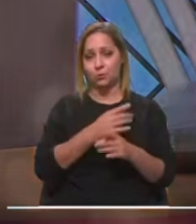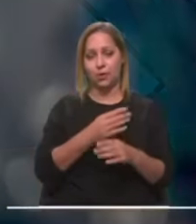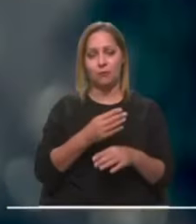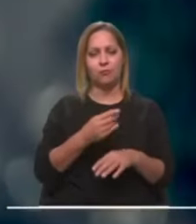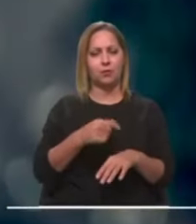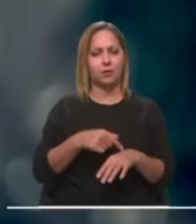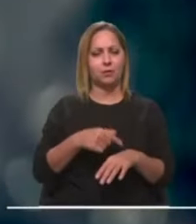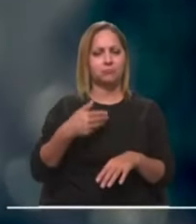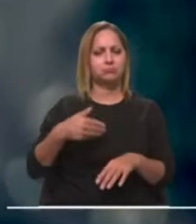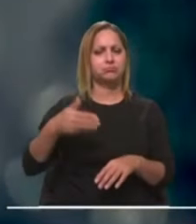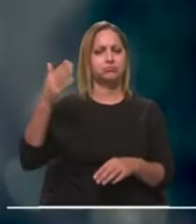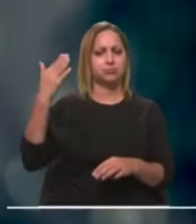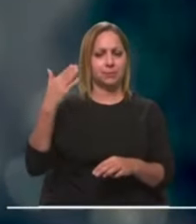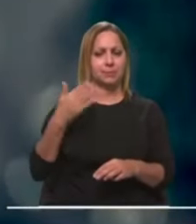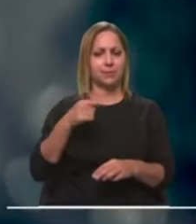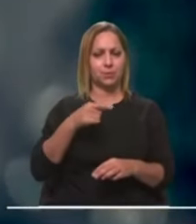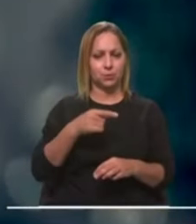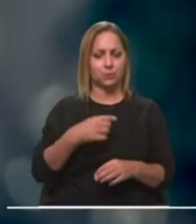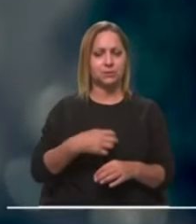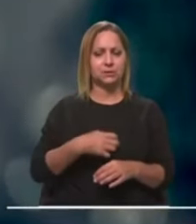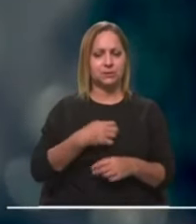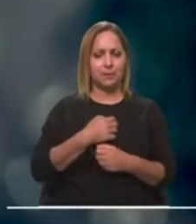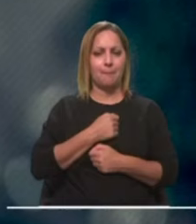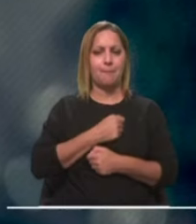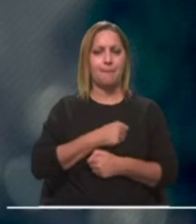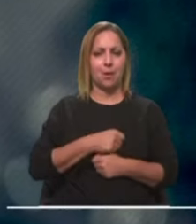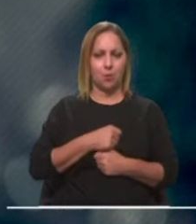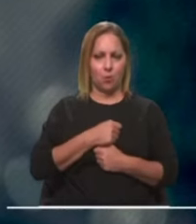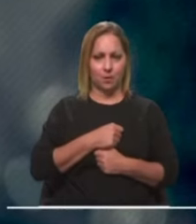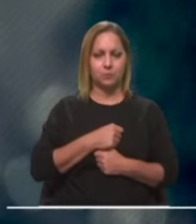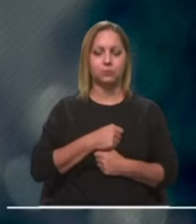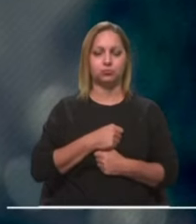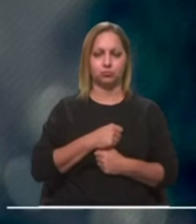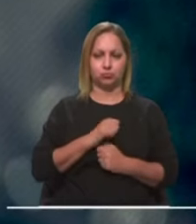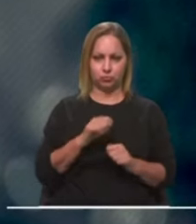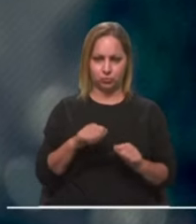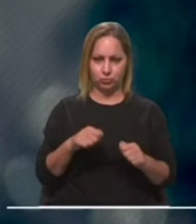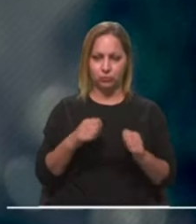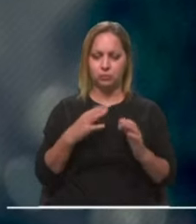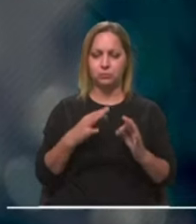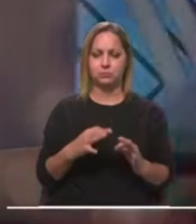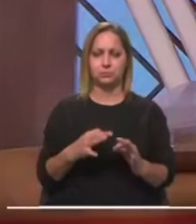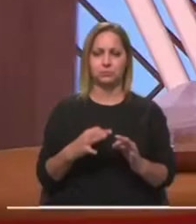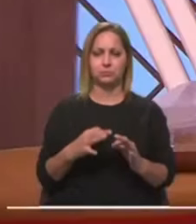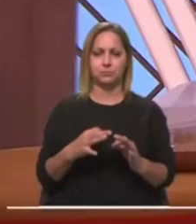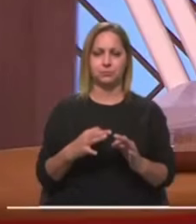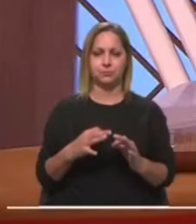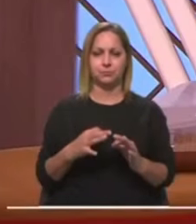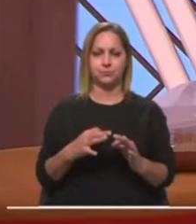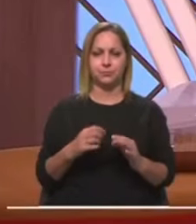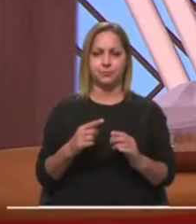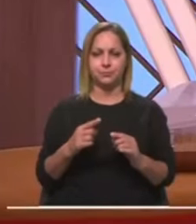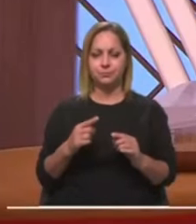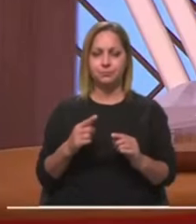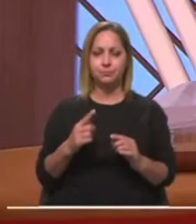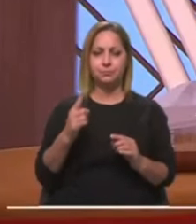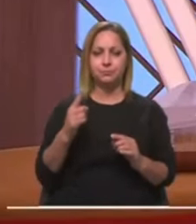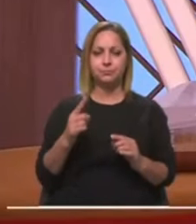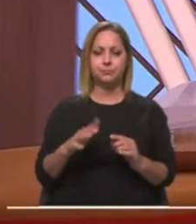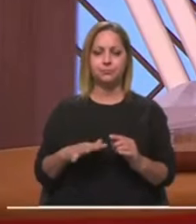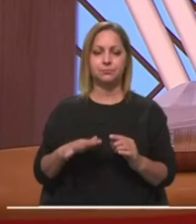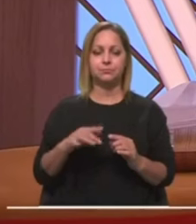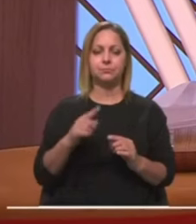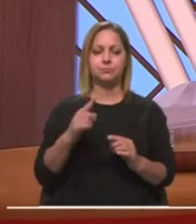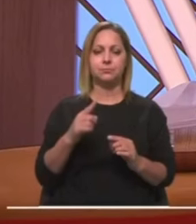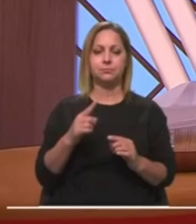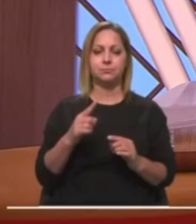tempo ter de ter sido magoada ou impedida de sim com certeza então daquela vez não é estamos a falar